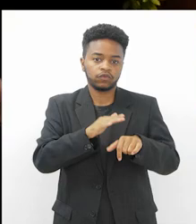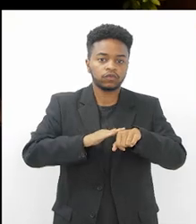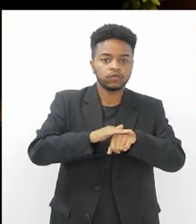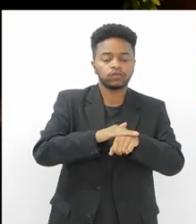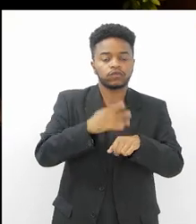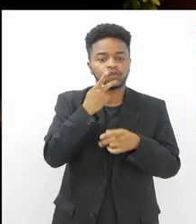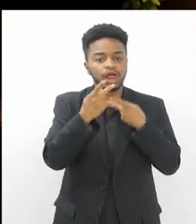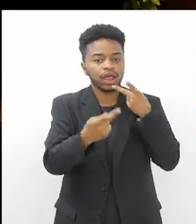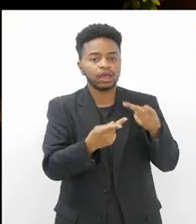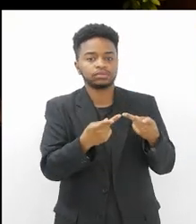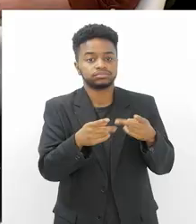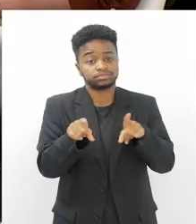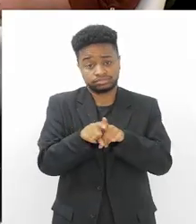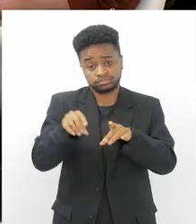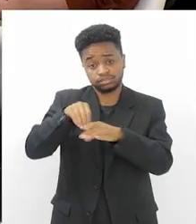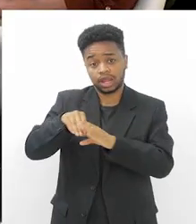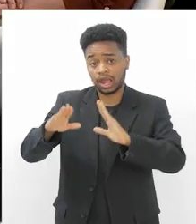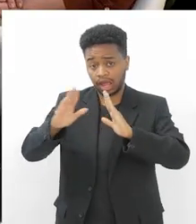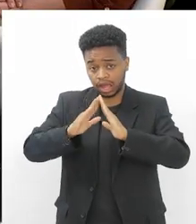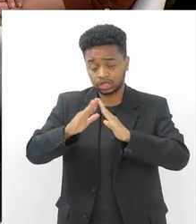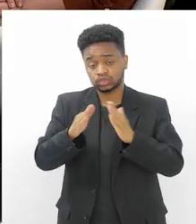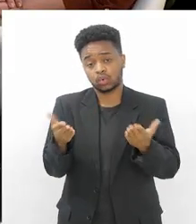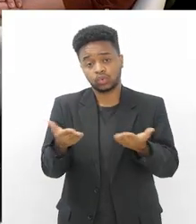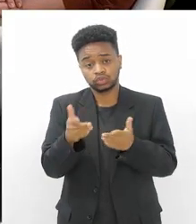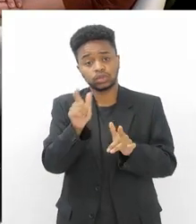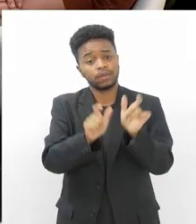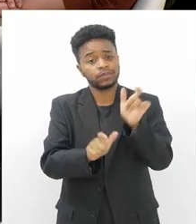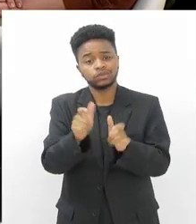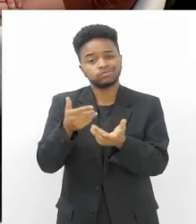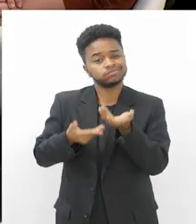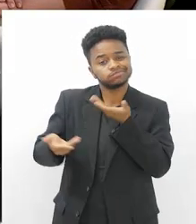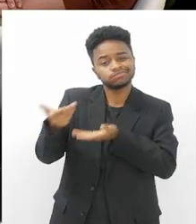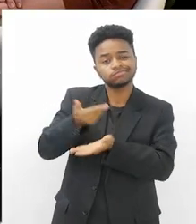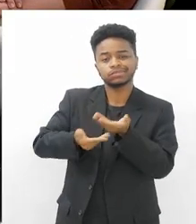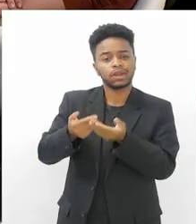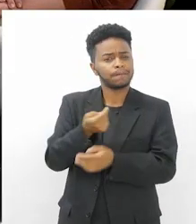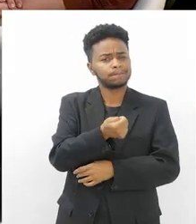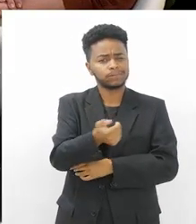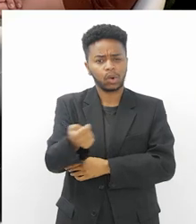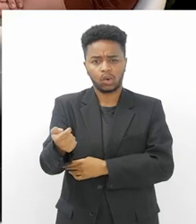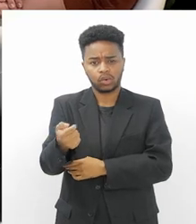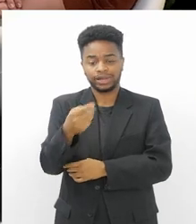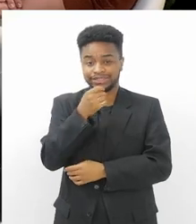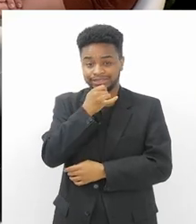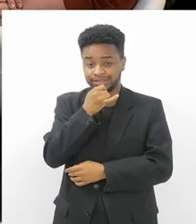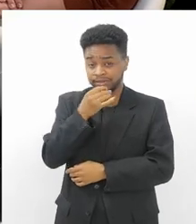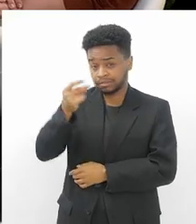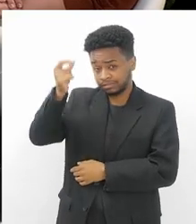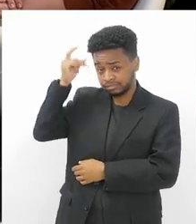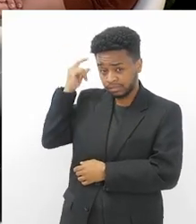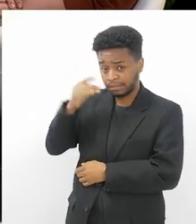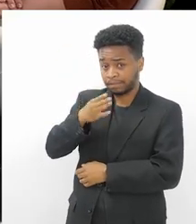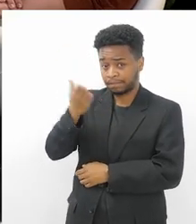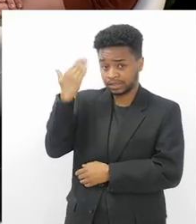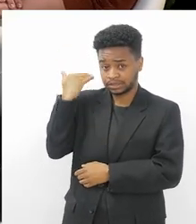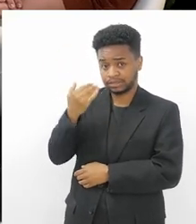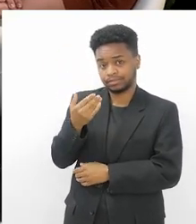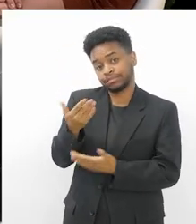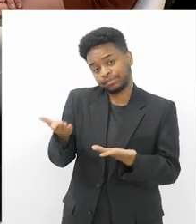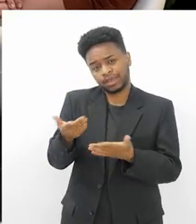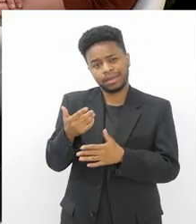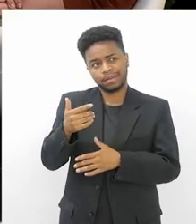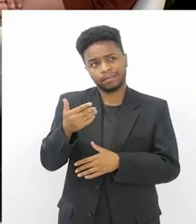pessoas. Você, mesmo em casa, as pessoas hoje em dia trocam pouco. Antigamente, por